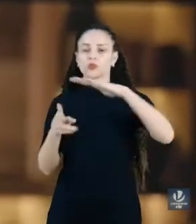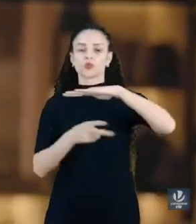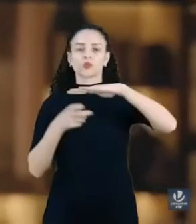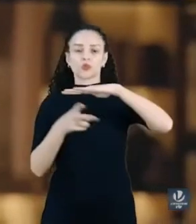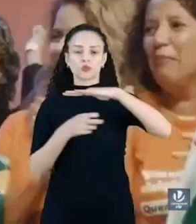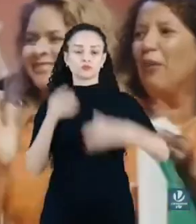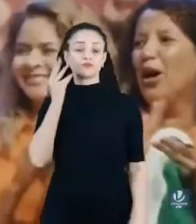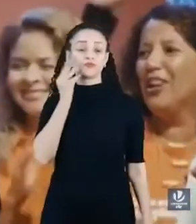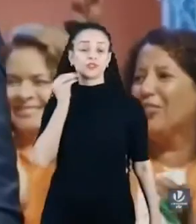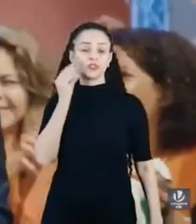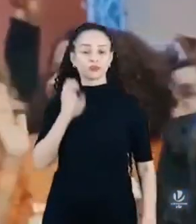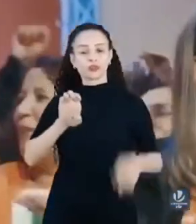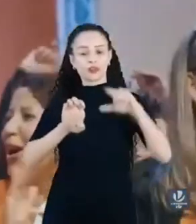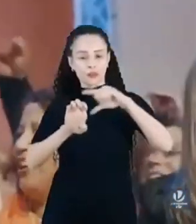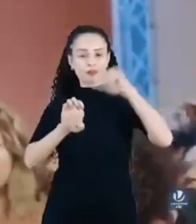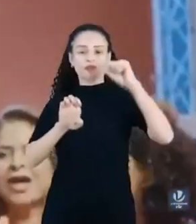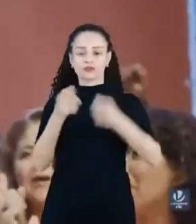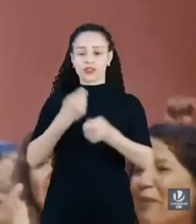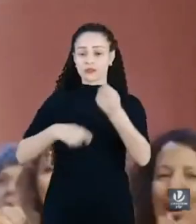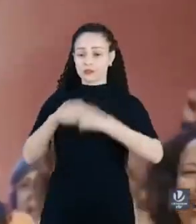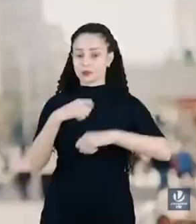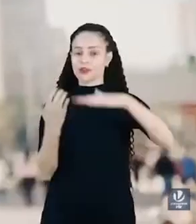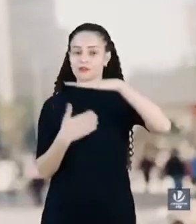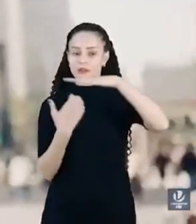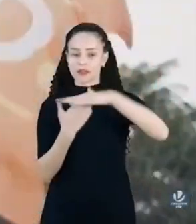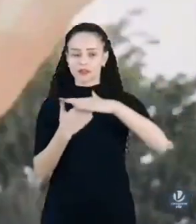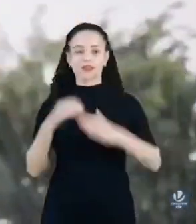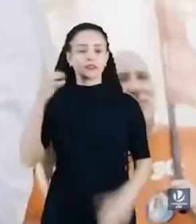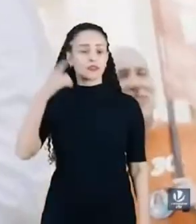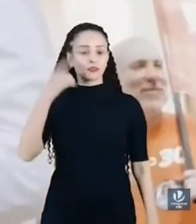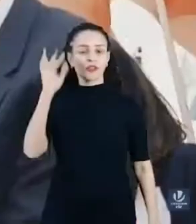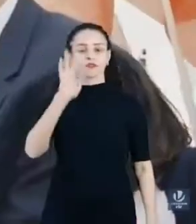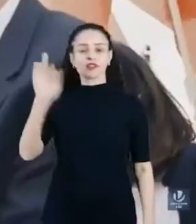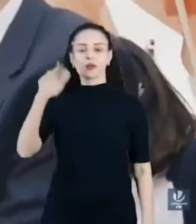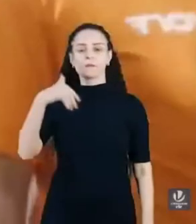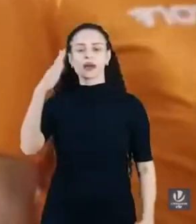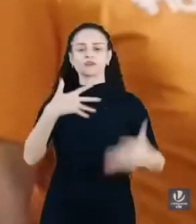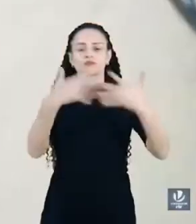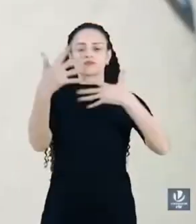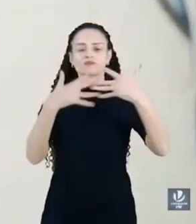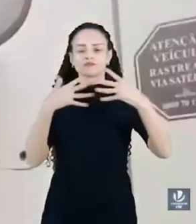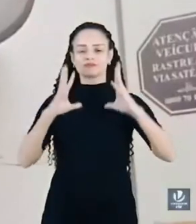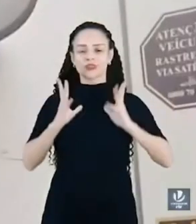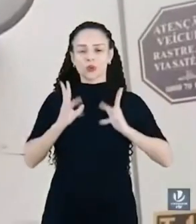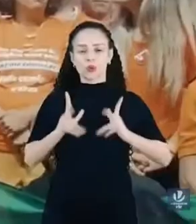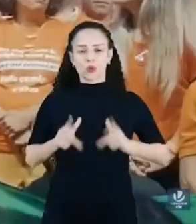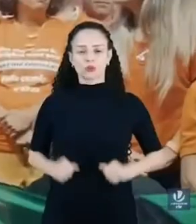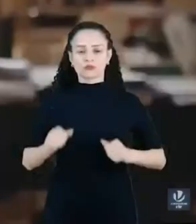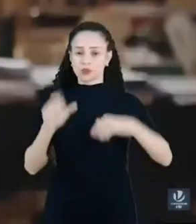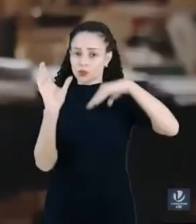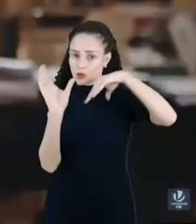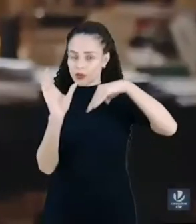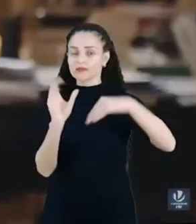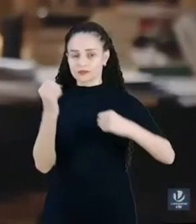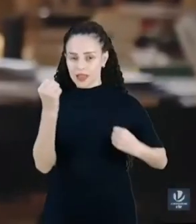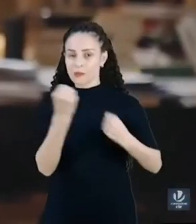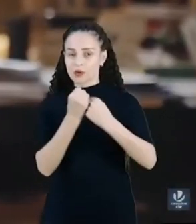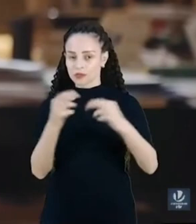gente, é tudo fundão. Vinícius Poit é empreendedor, administrador de empresas, é o deputado federal mais transparente do